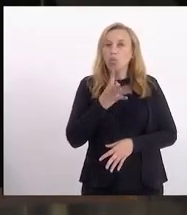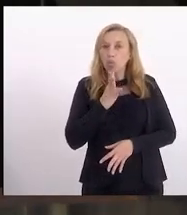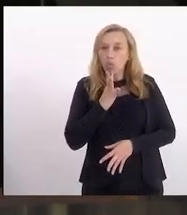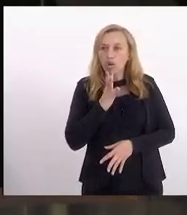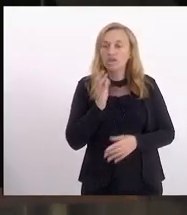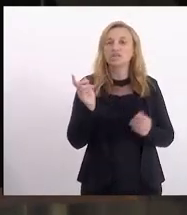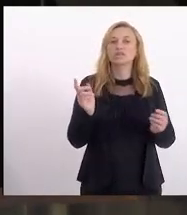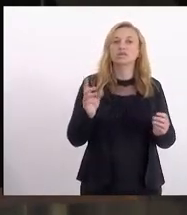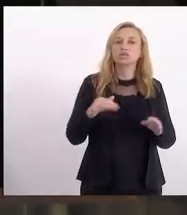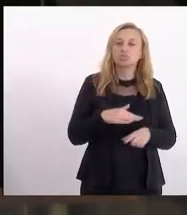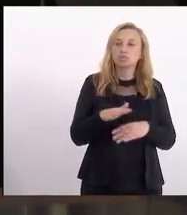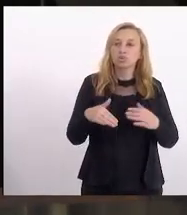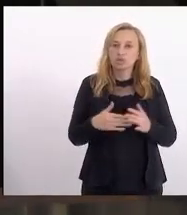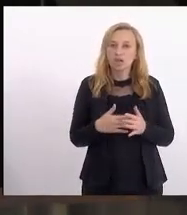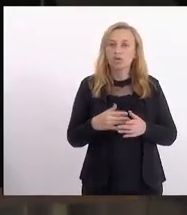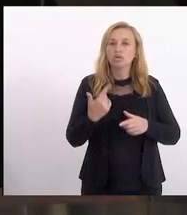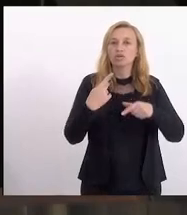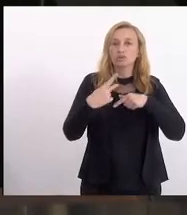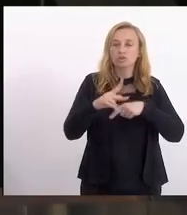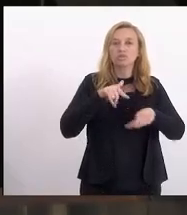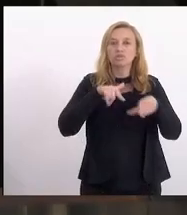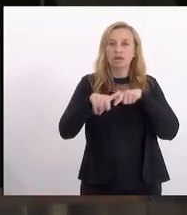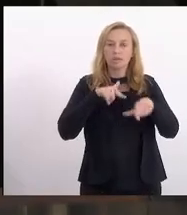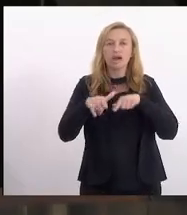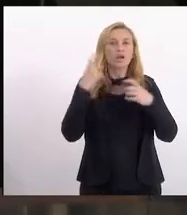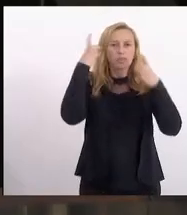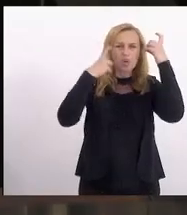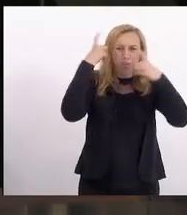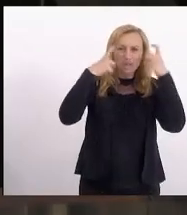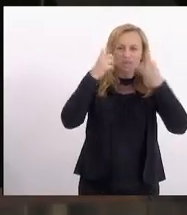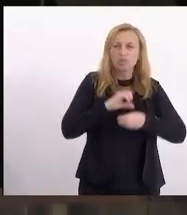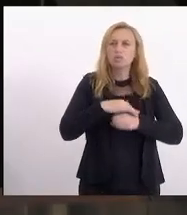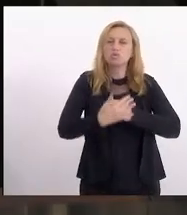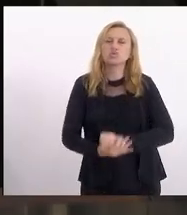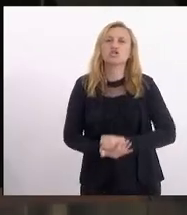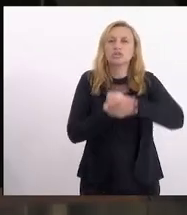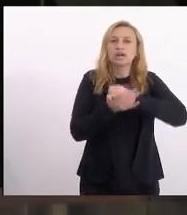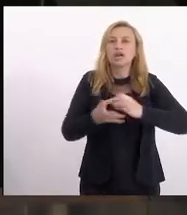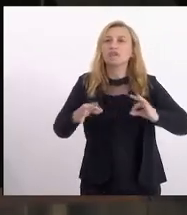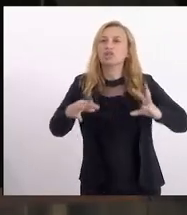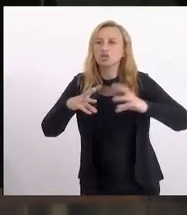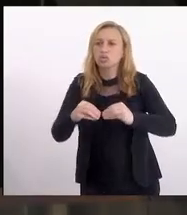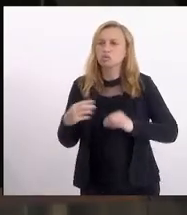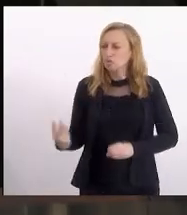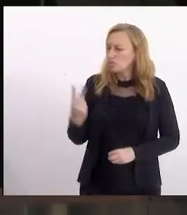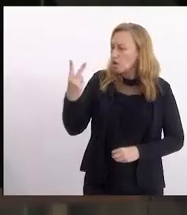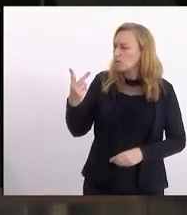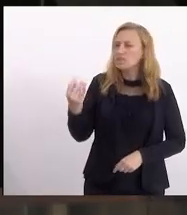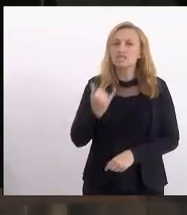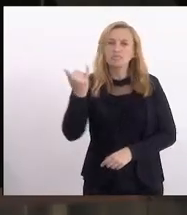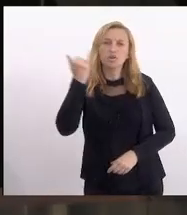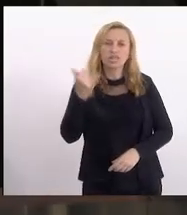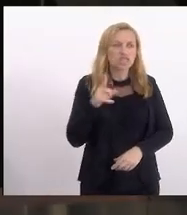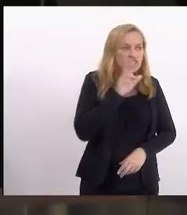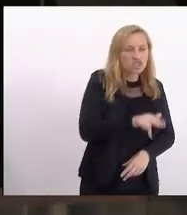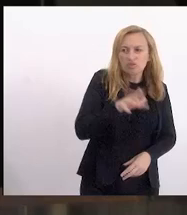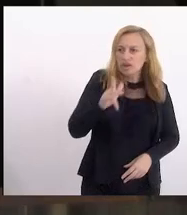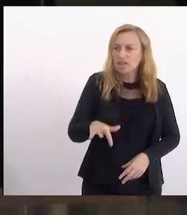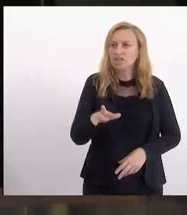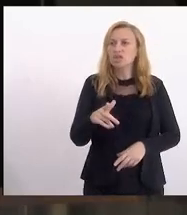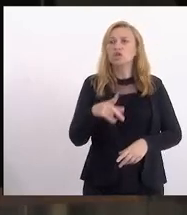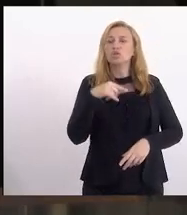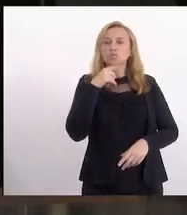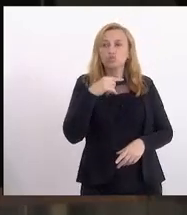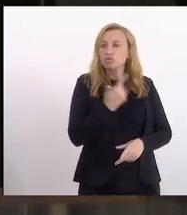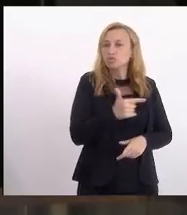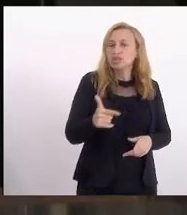reconhece na totalidade e no conjunto do seu trabalho, a preocupação com a sustentabilidade, enfim, são valores completamente diferentes e, sem dúvida, é